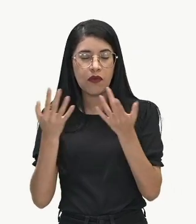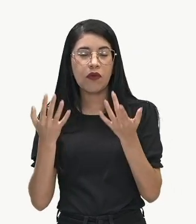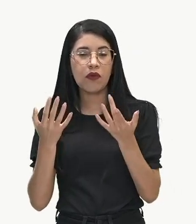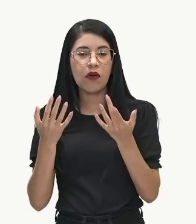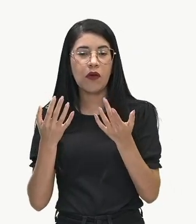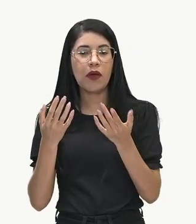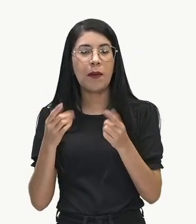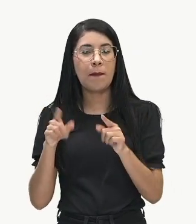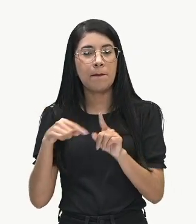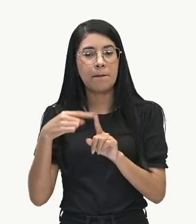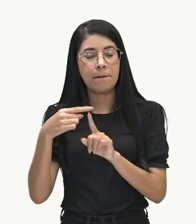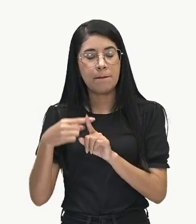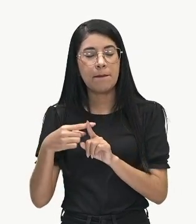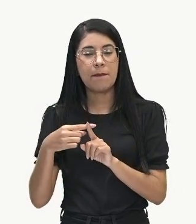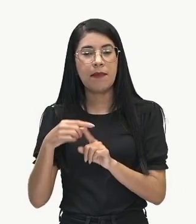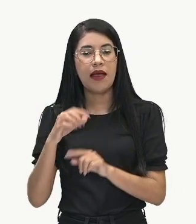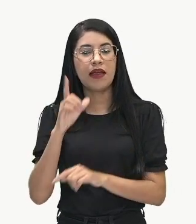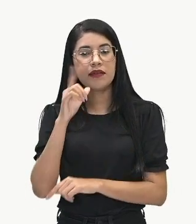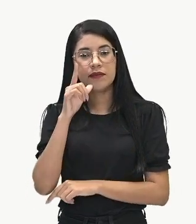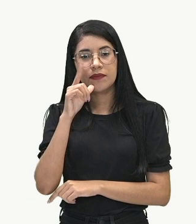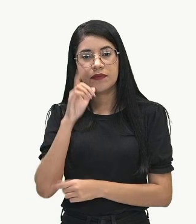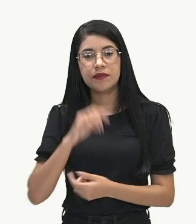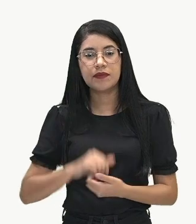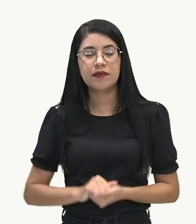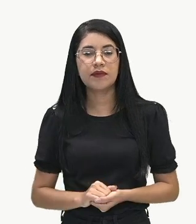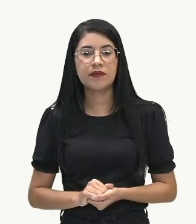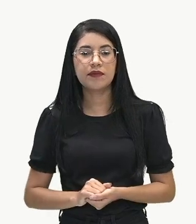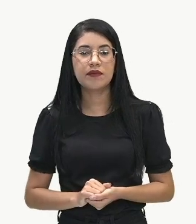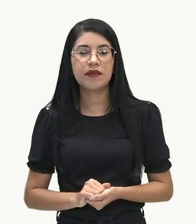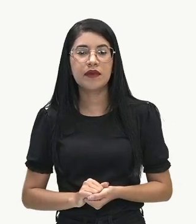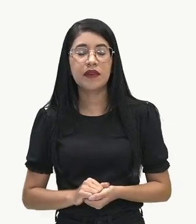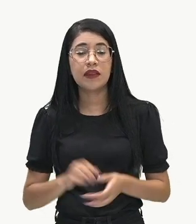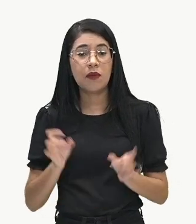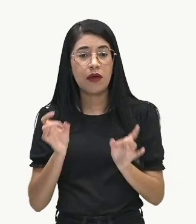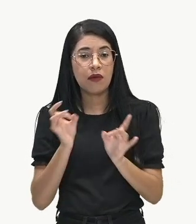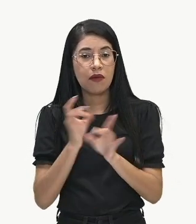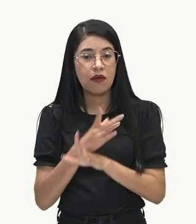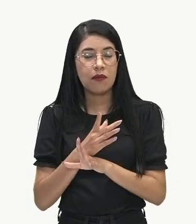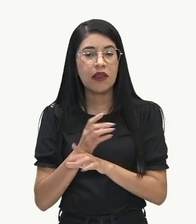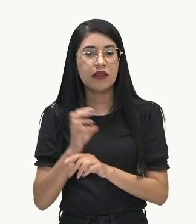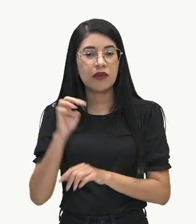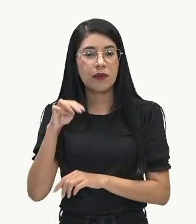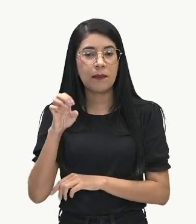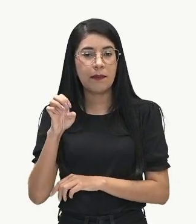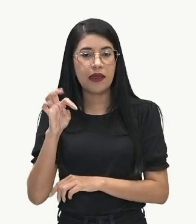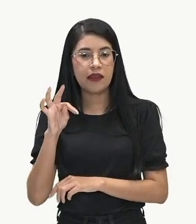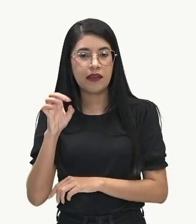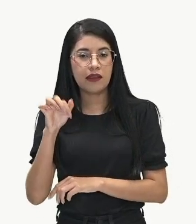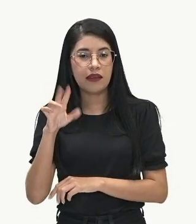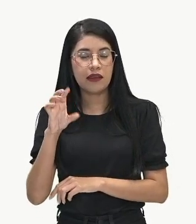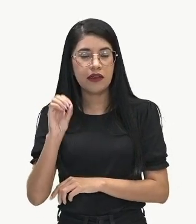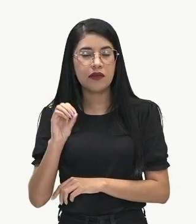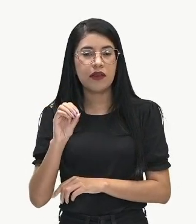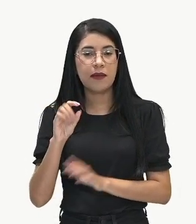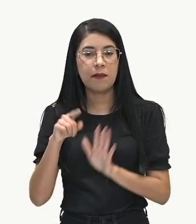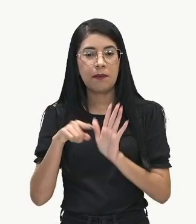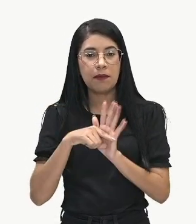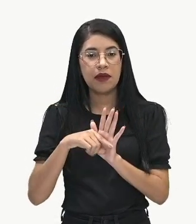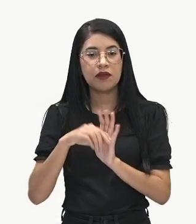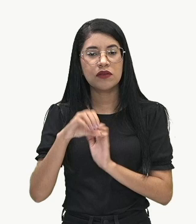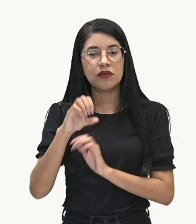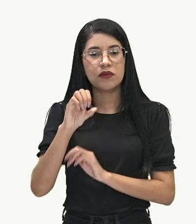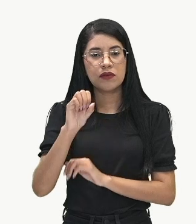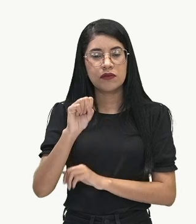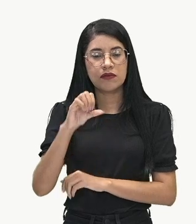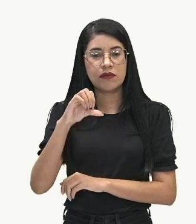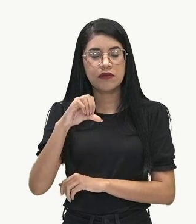a água, tá? Então, a combustão completa do metano vai ser menos 890. Mas